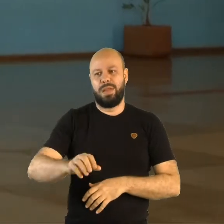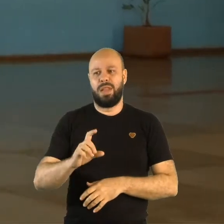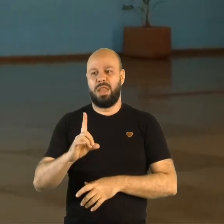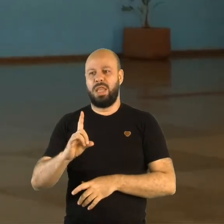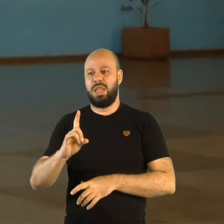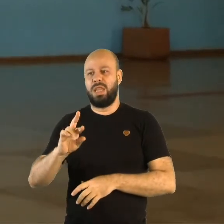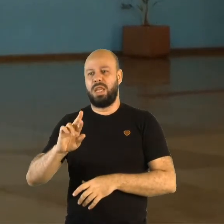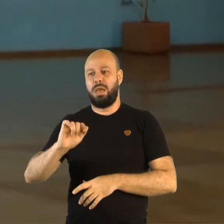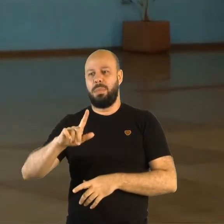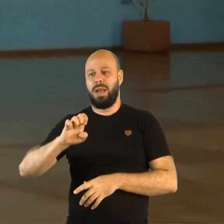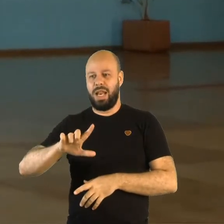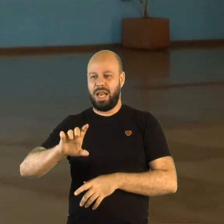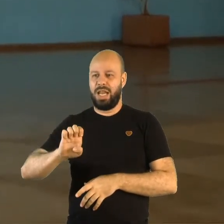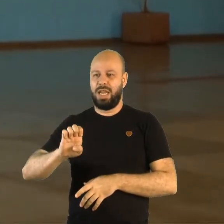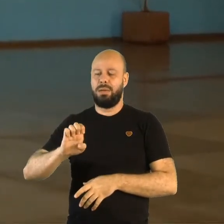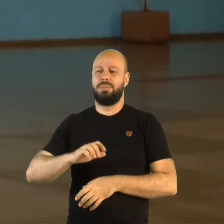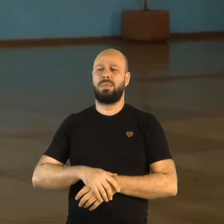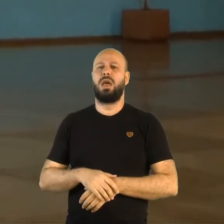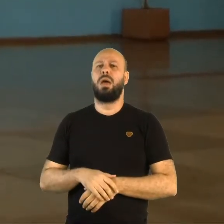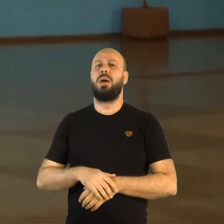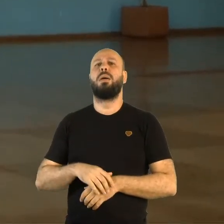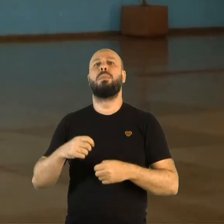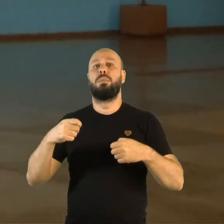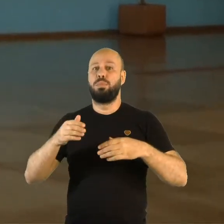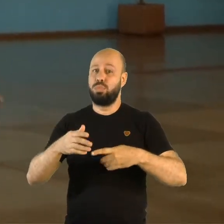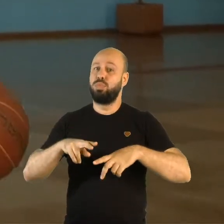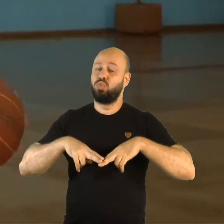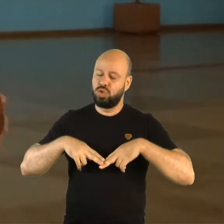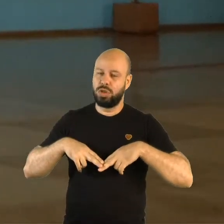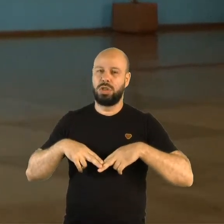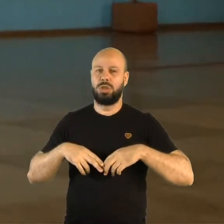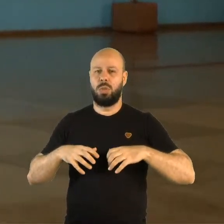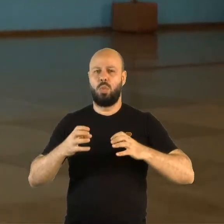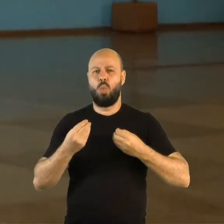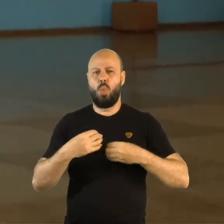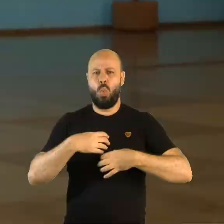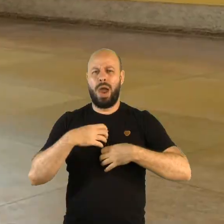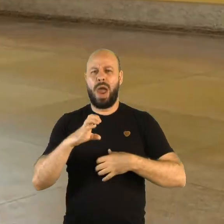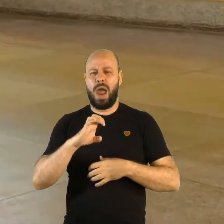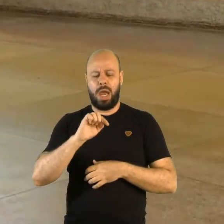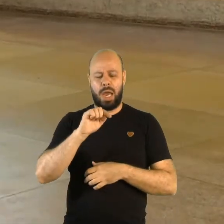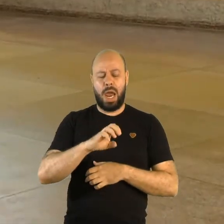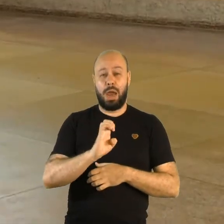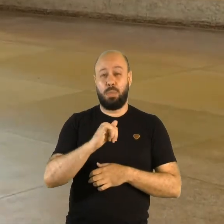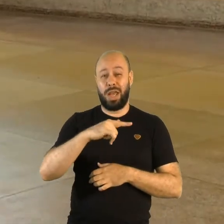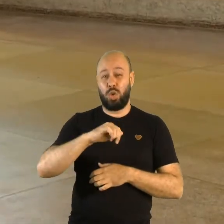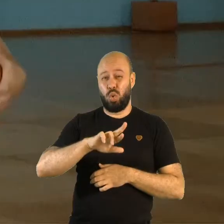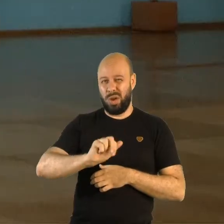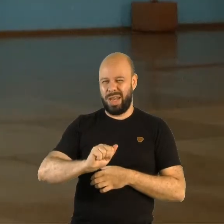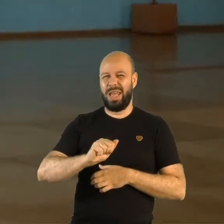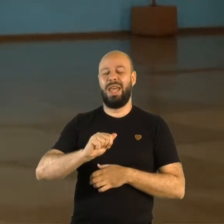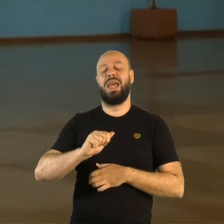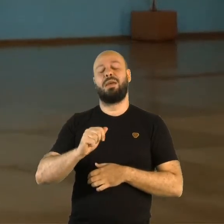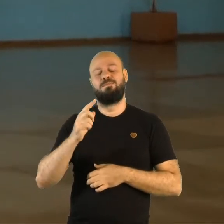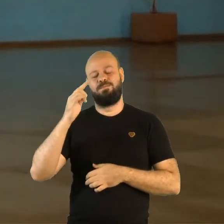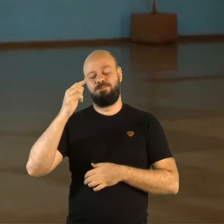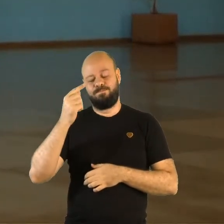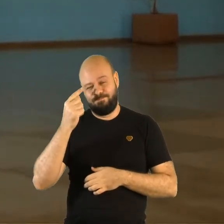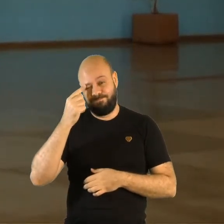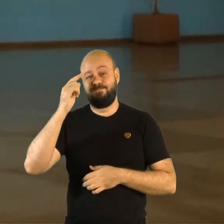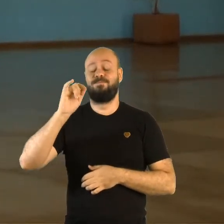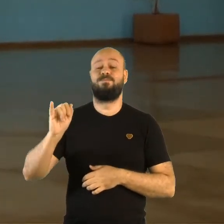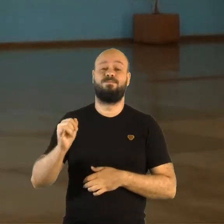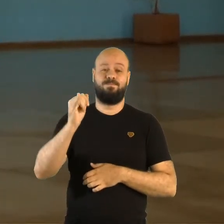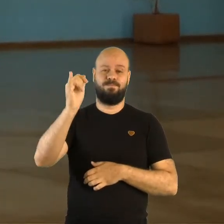porém a empunhadura é muito importante porque porque a forma como eu consigo segurar a bola e executar esses